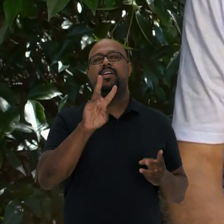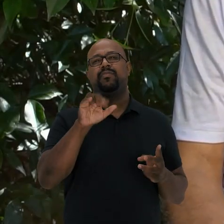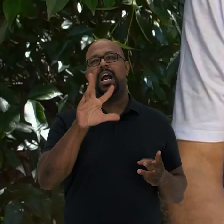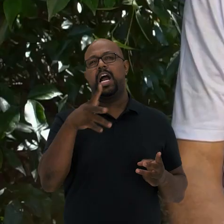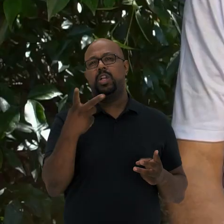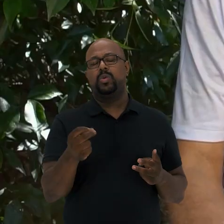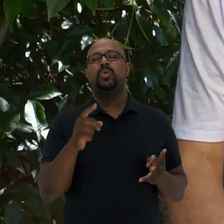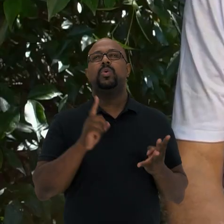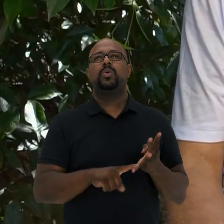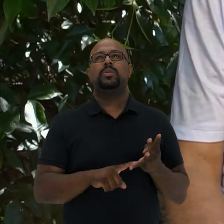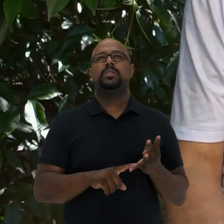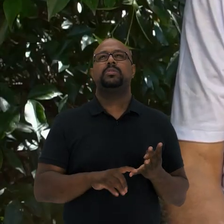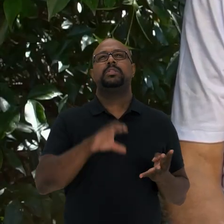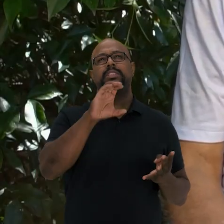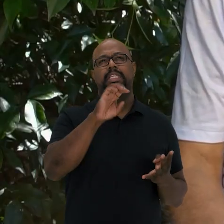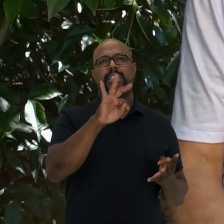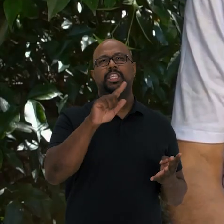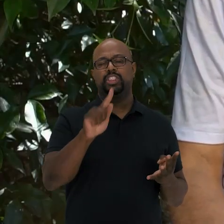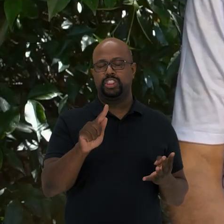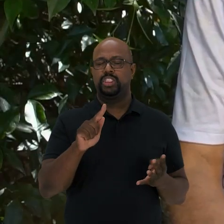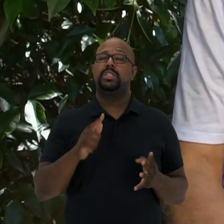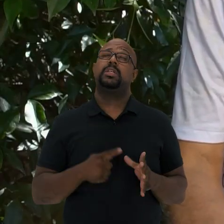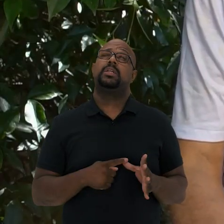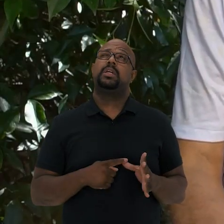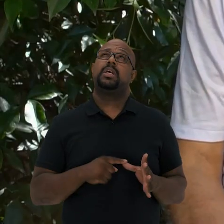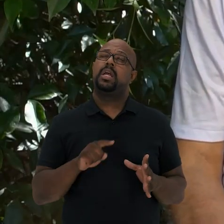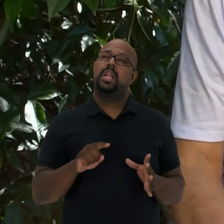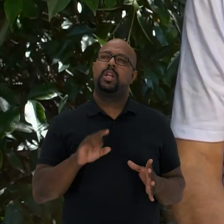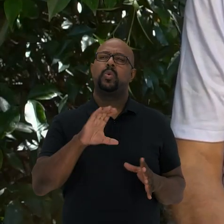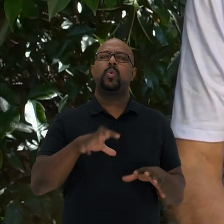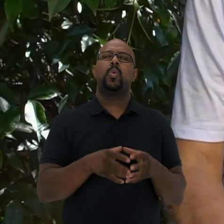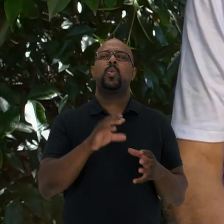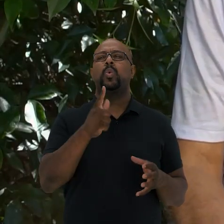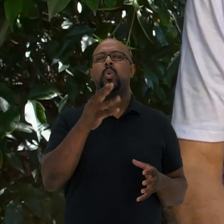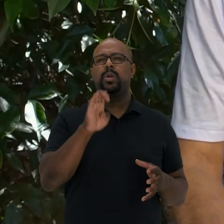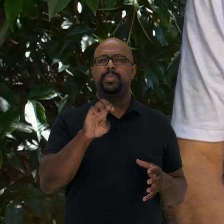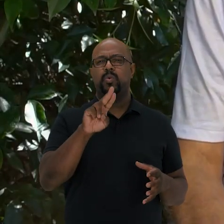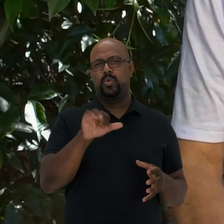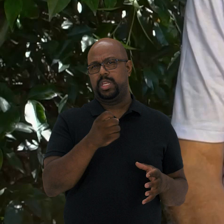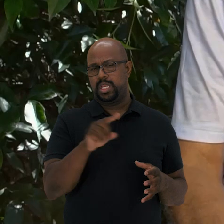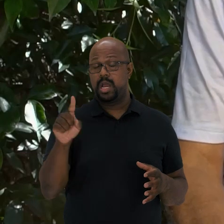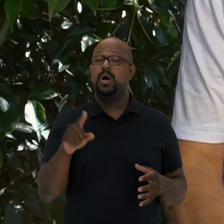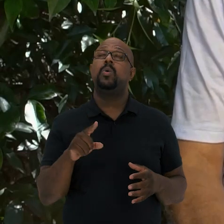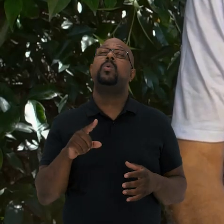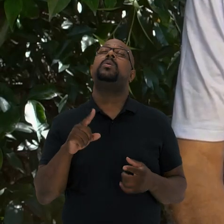Carvalho, era do CTG, era do Clube